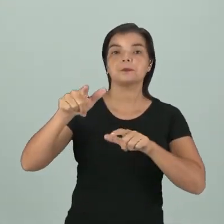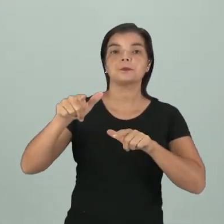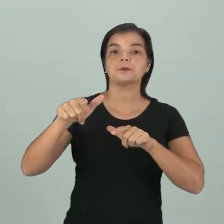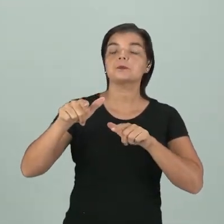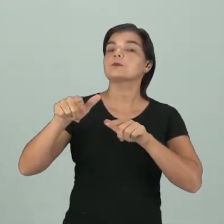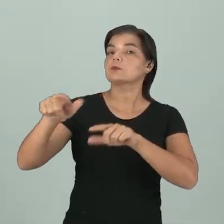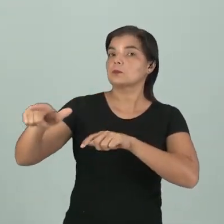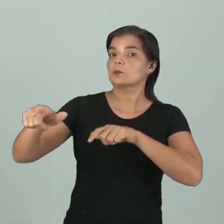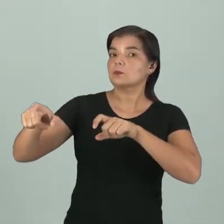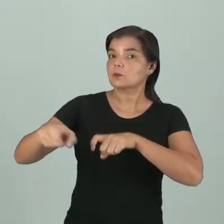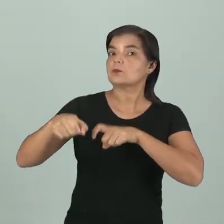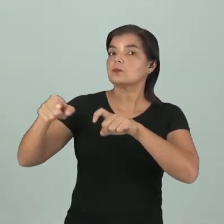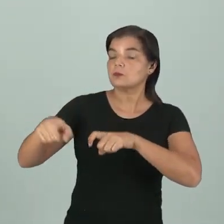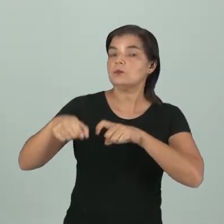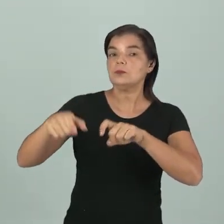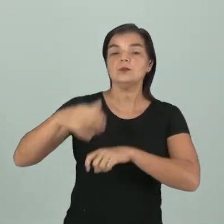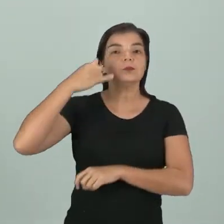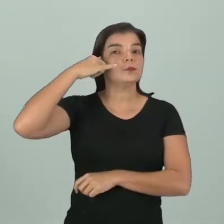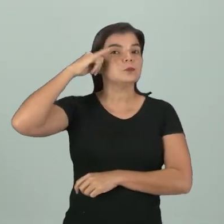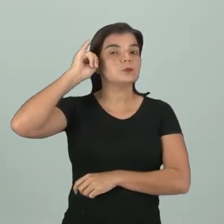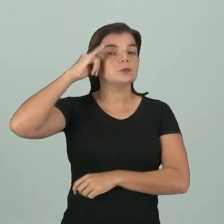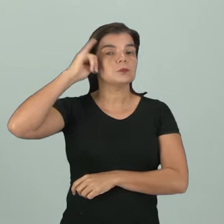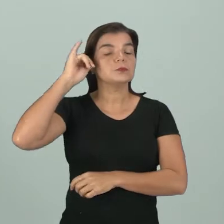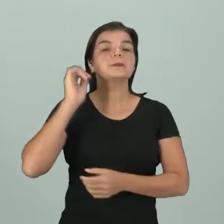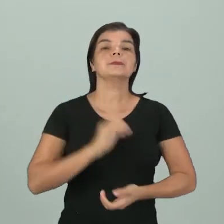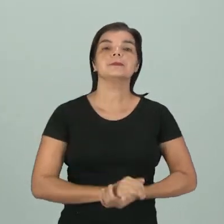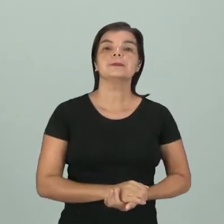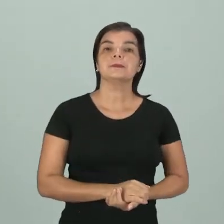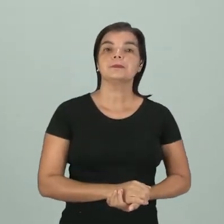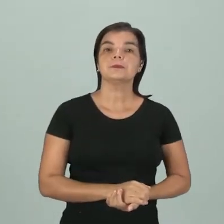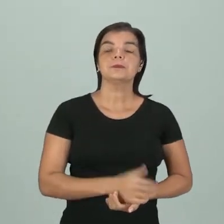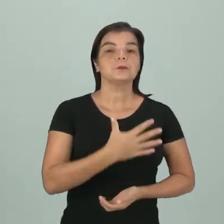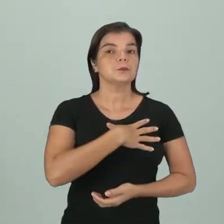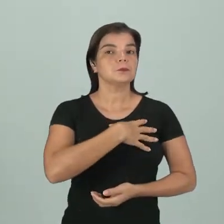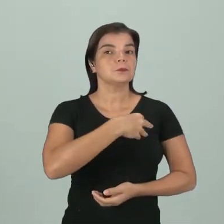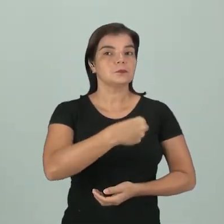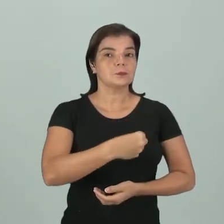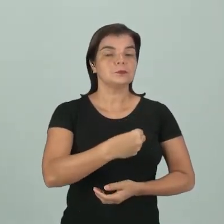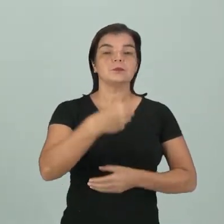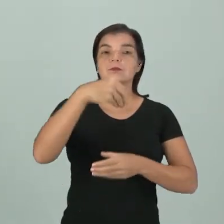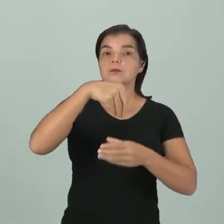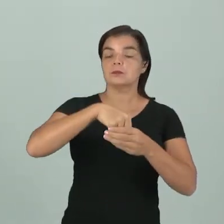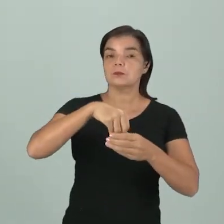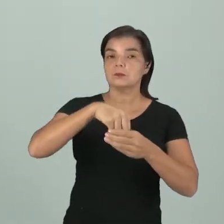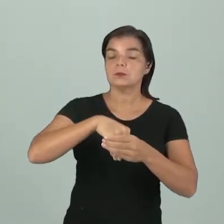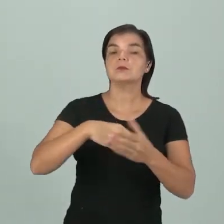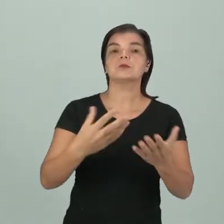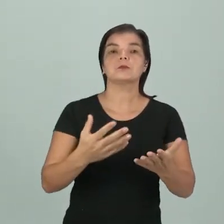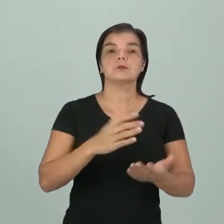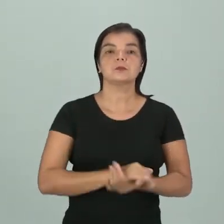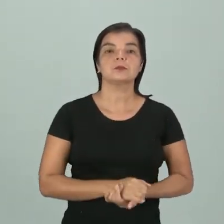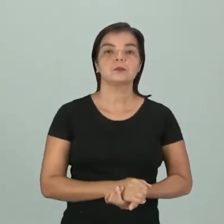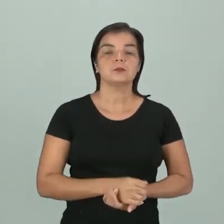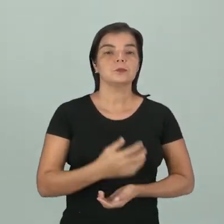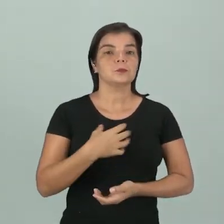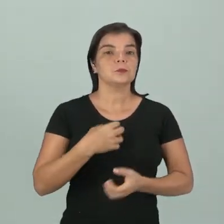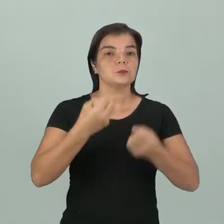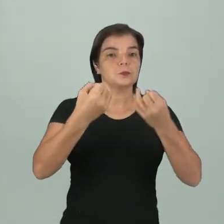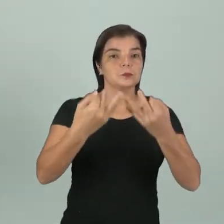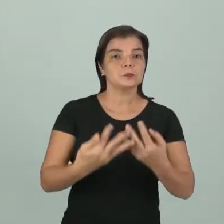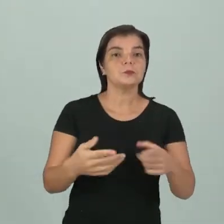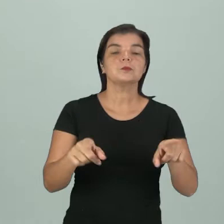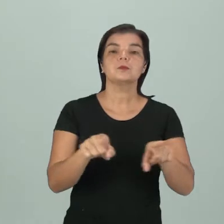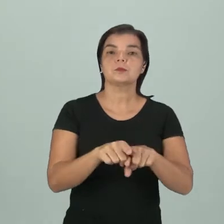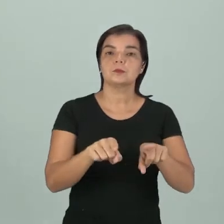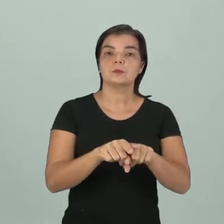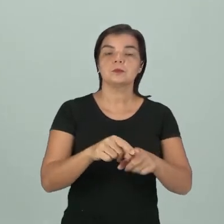fazenda, de uma área agrária, com gados, e aí os filhos, dentro desse sentido que a gente está